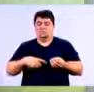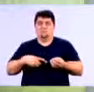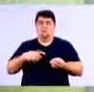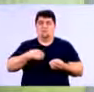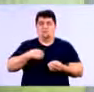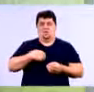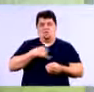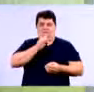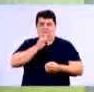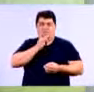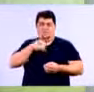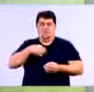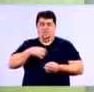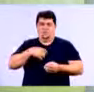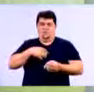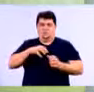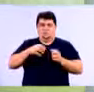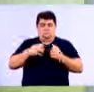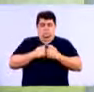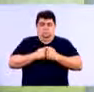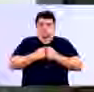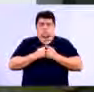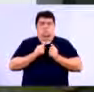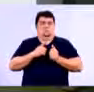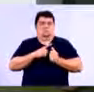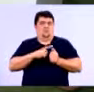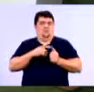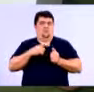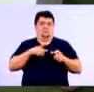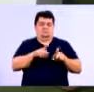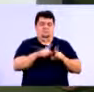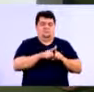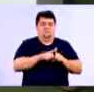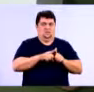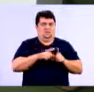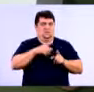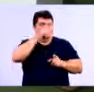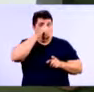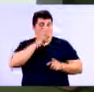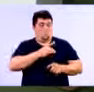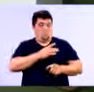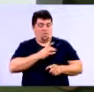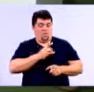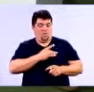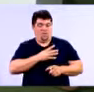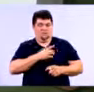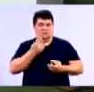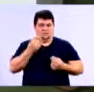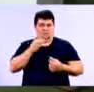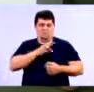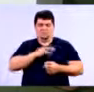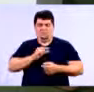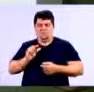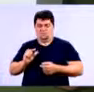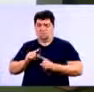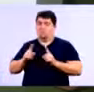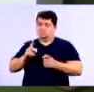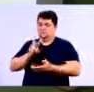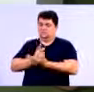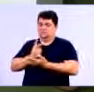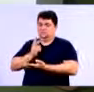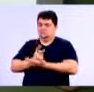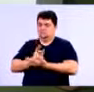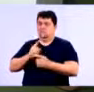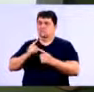sou muito conservador. E você, Denise? Eu, com certeza, sou muito conservador. A gente prefere ganhar bem pouquinho, mais seguro, do que